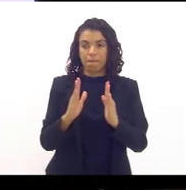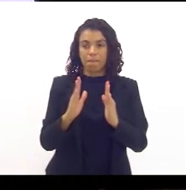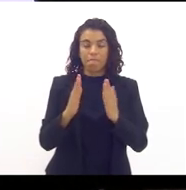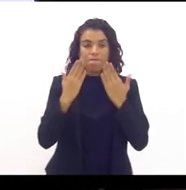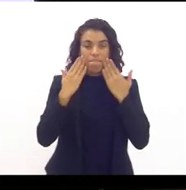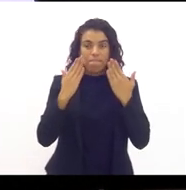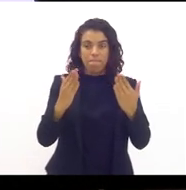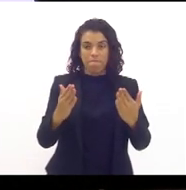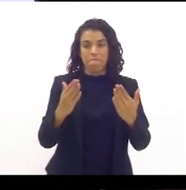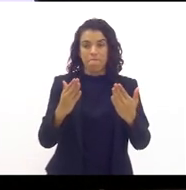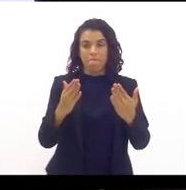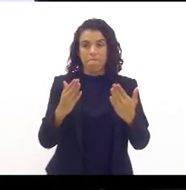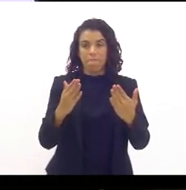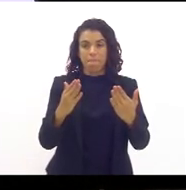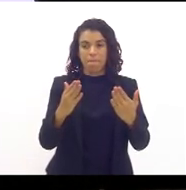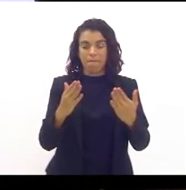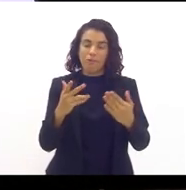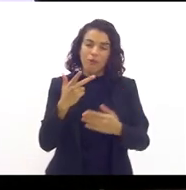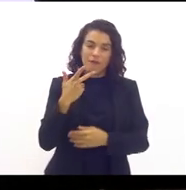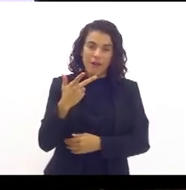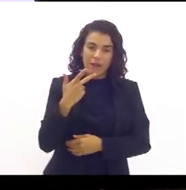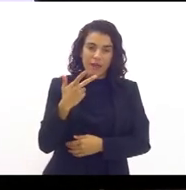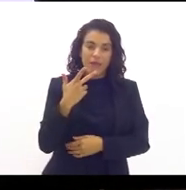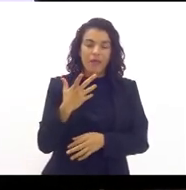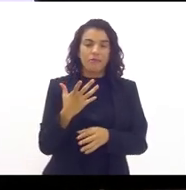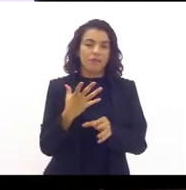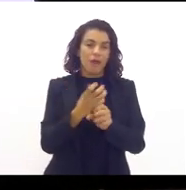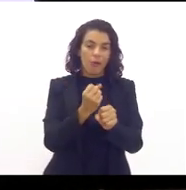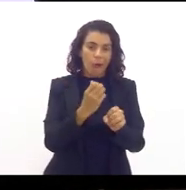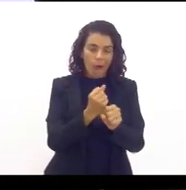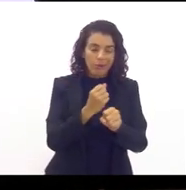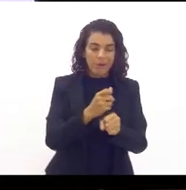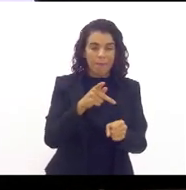destacando aqui a questão do como eu falei, das contas de petróleo,